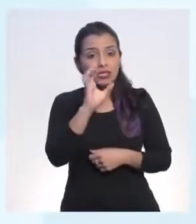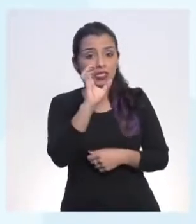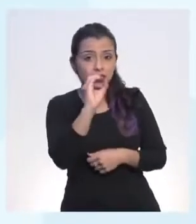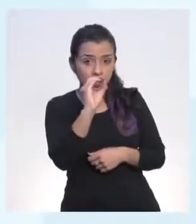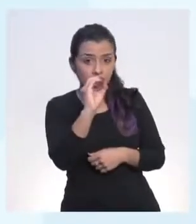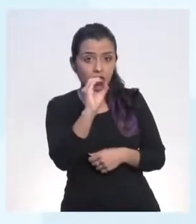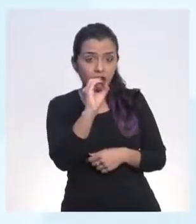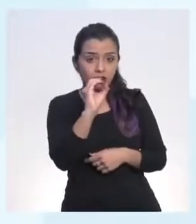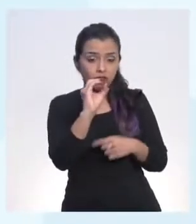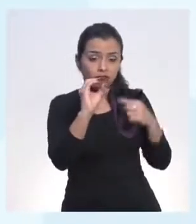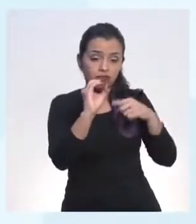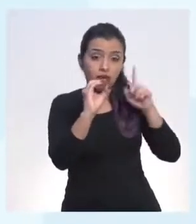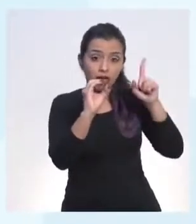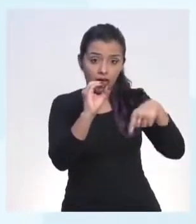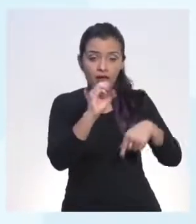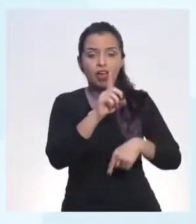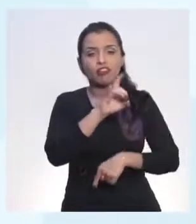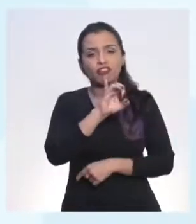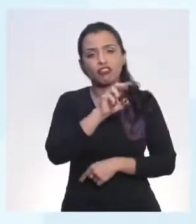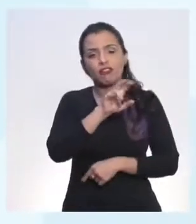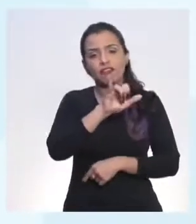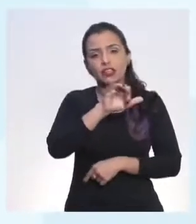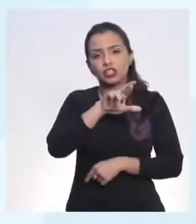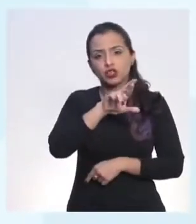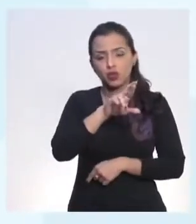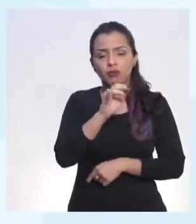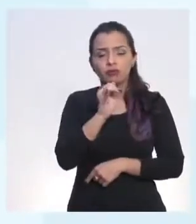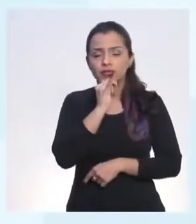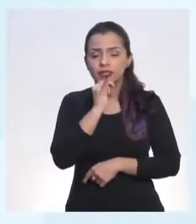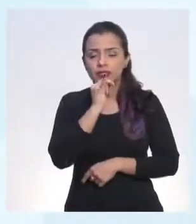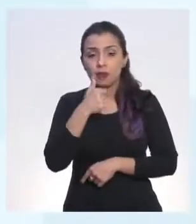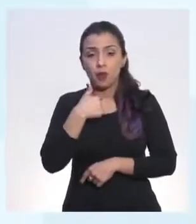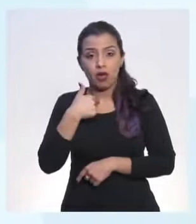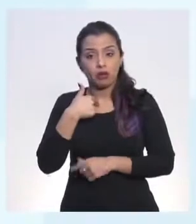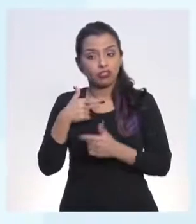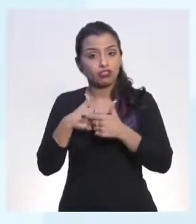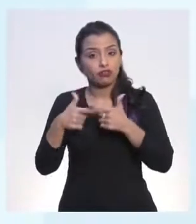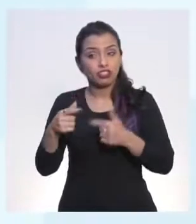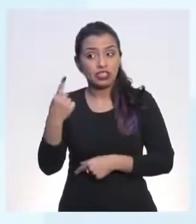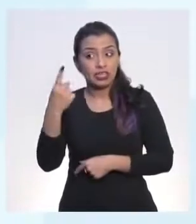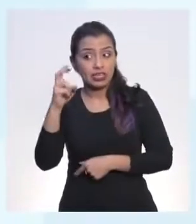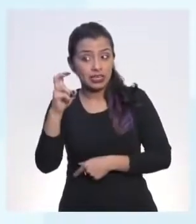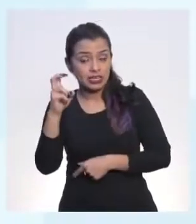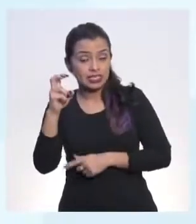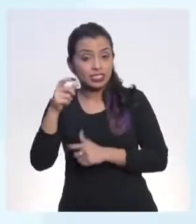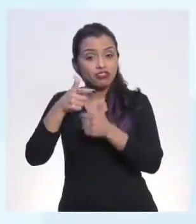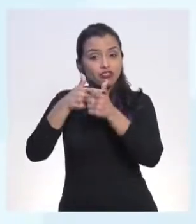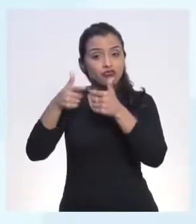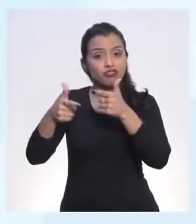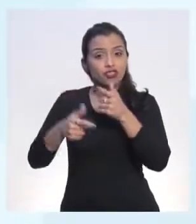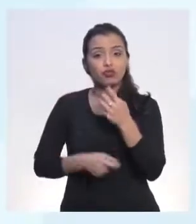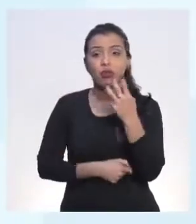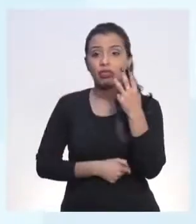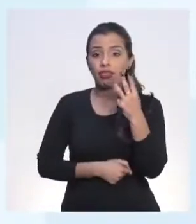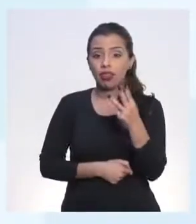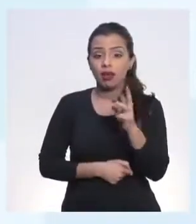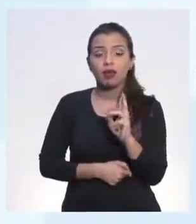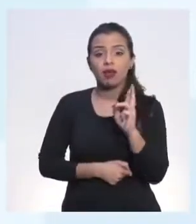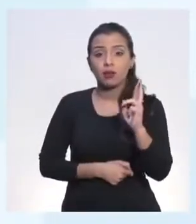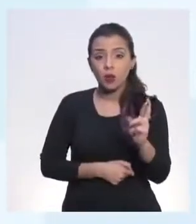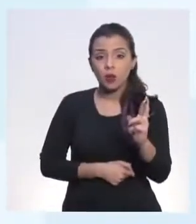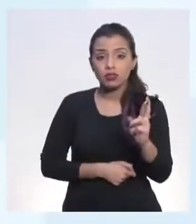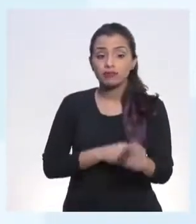esse número é um divisor. Então, por exemplo, quando eu divido 15 por 3, eu